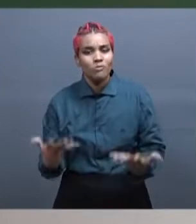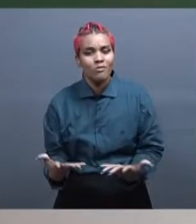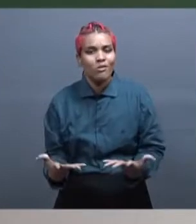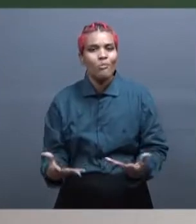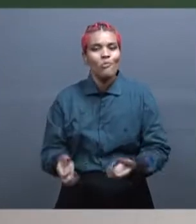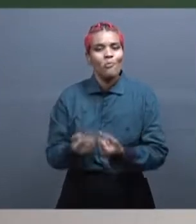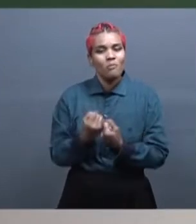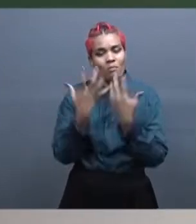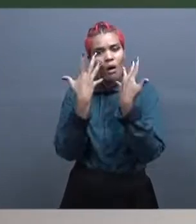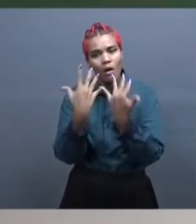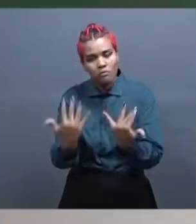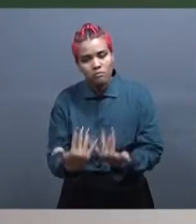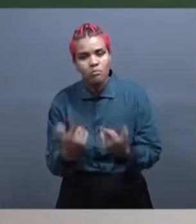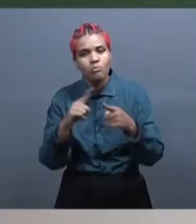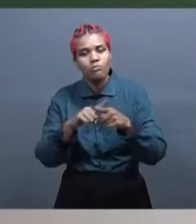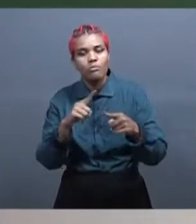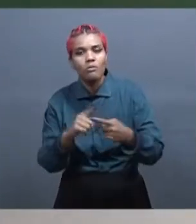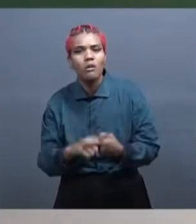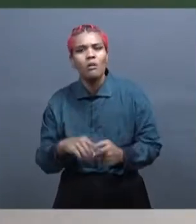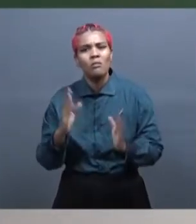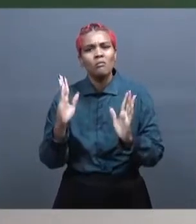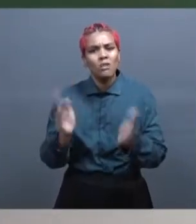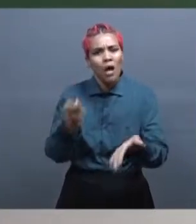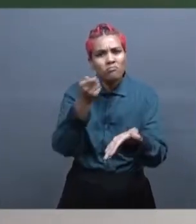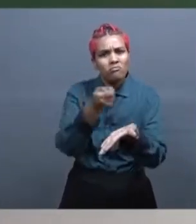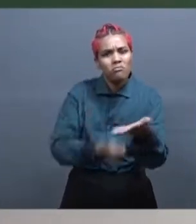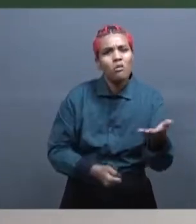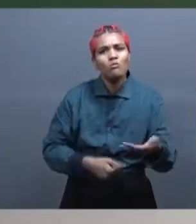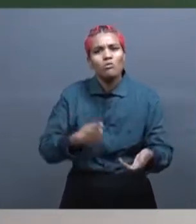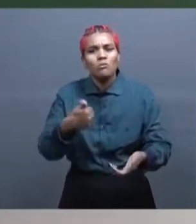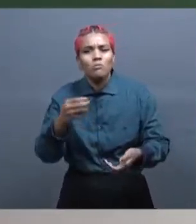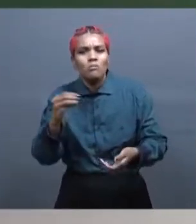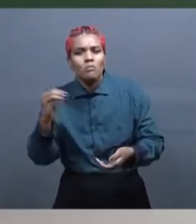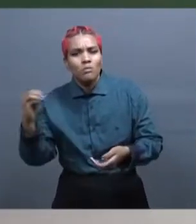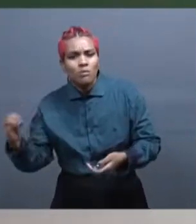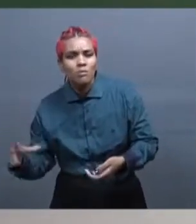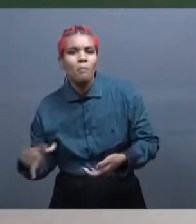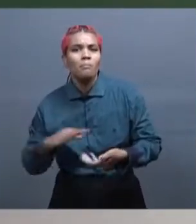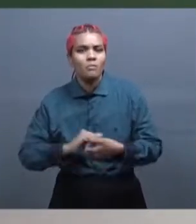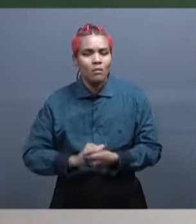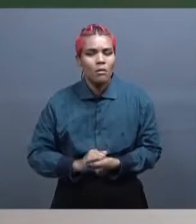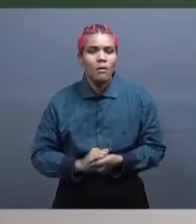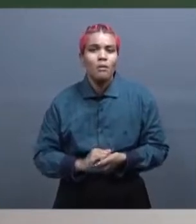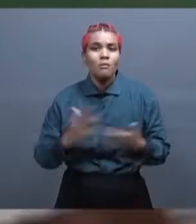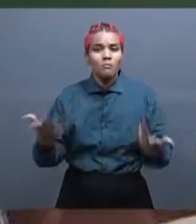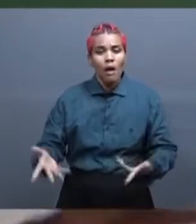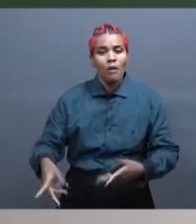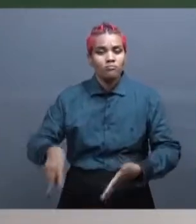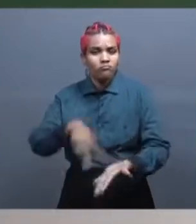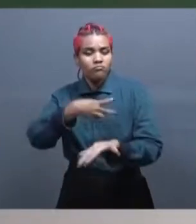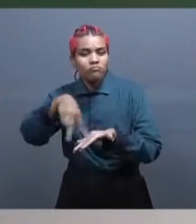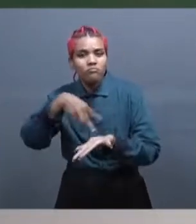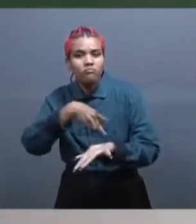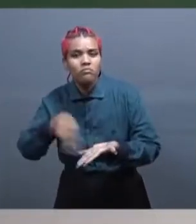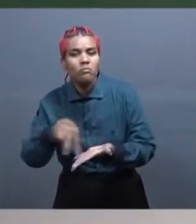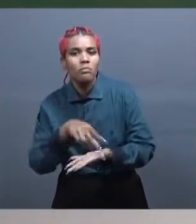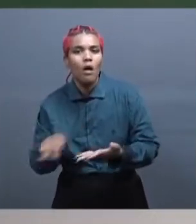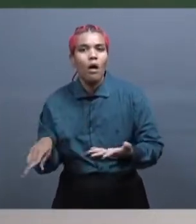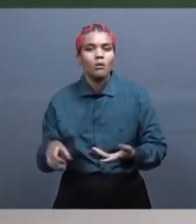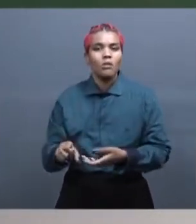inscritas e lá nós vamos ter shows artísticos vamos ter dança e depois a gente faz a nossa